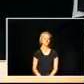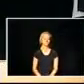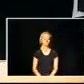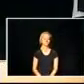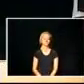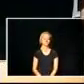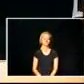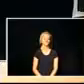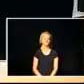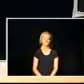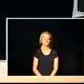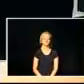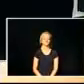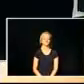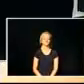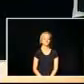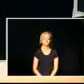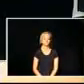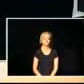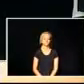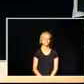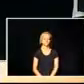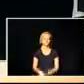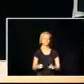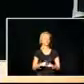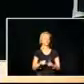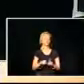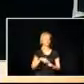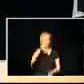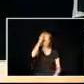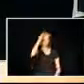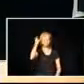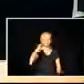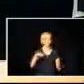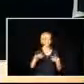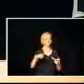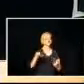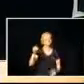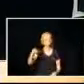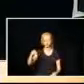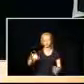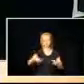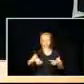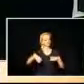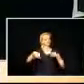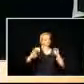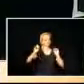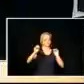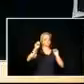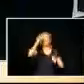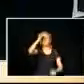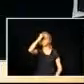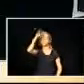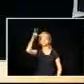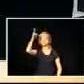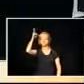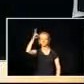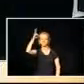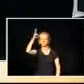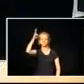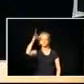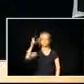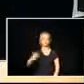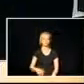da Unital, mas funcionários da Câmara, funcionários da Prefeitura, porque vários vereadores disseram isso aqui. Inclusive o vereador Nunes foi o